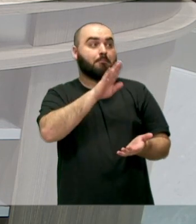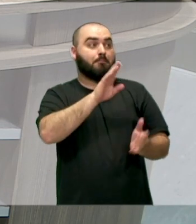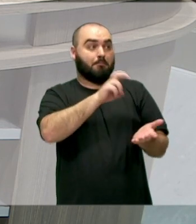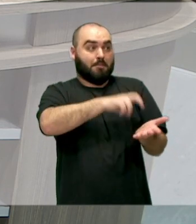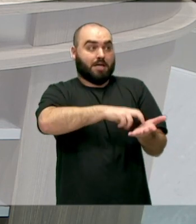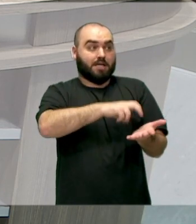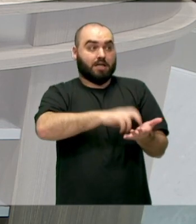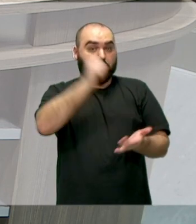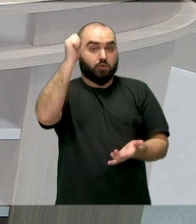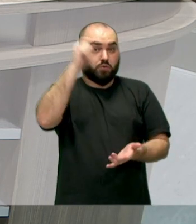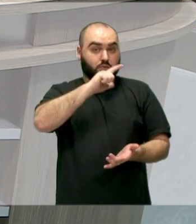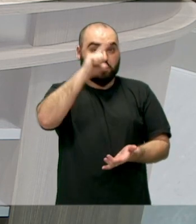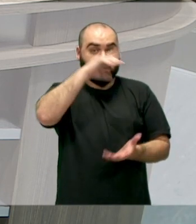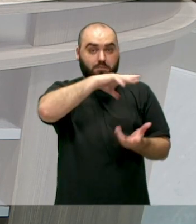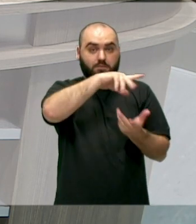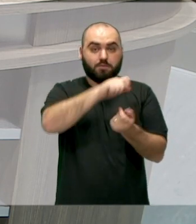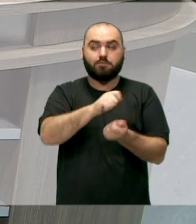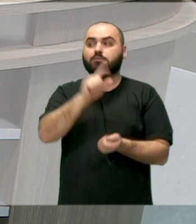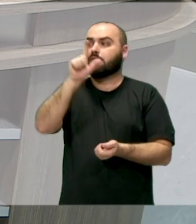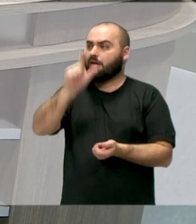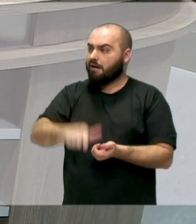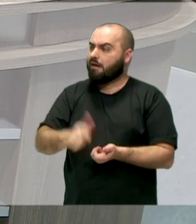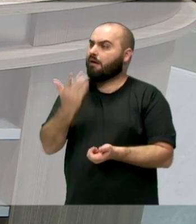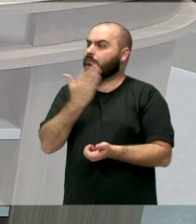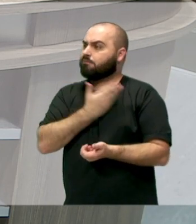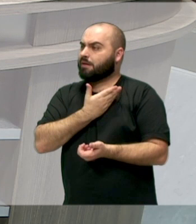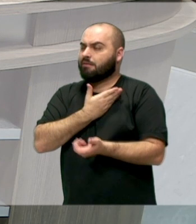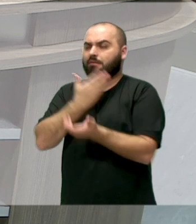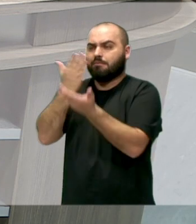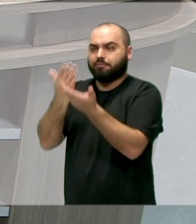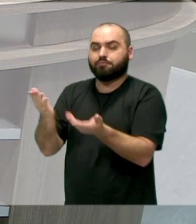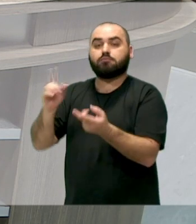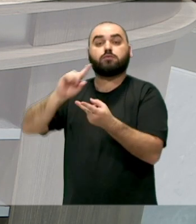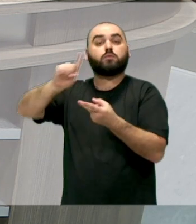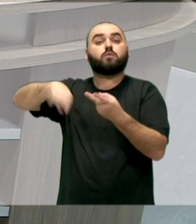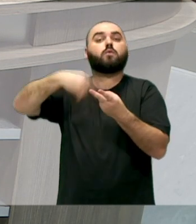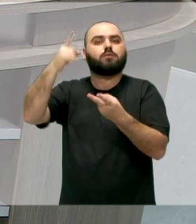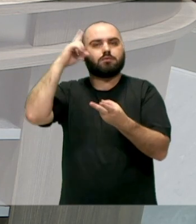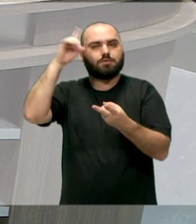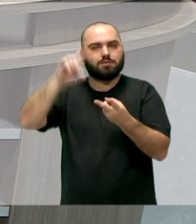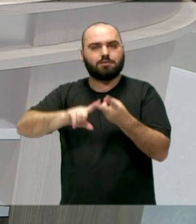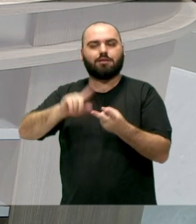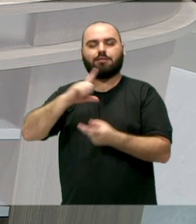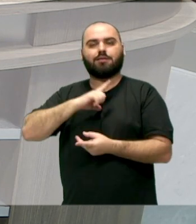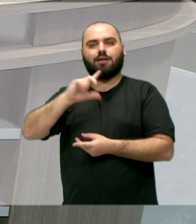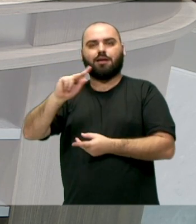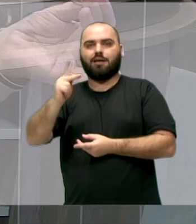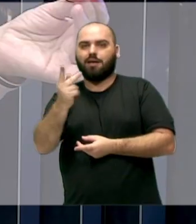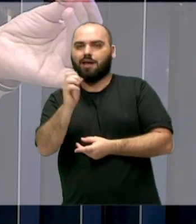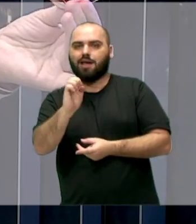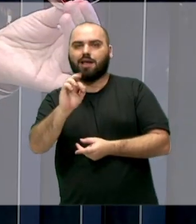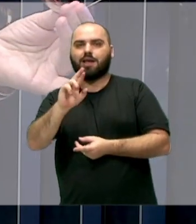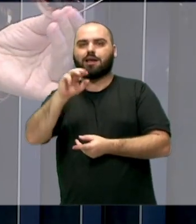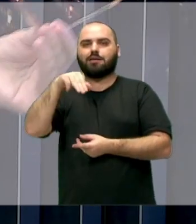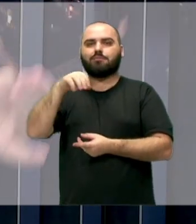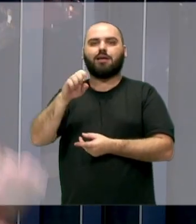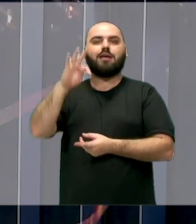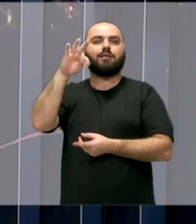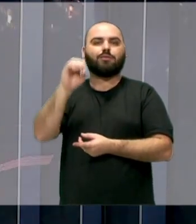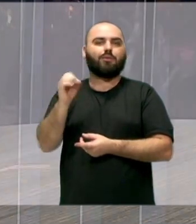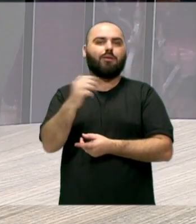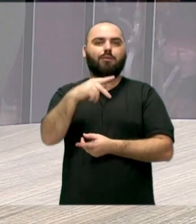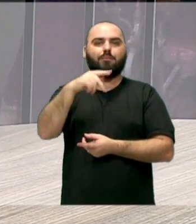Sim, certos amigos, né? No dia seguinte, então, temos Hermeto Pascoal, né? O grande mestre, Nosso né?